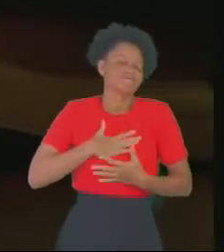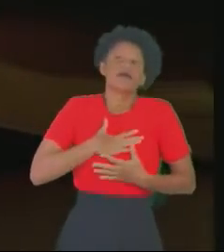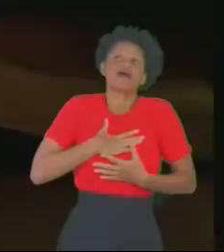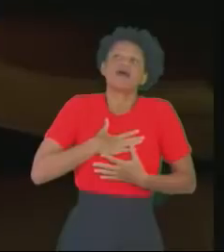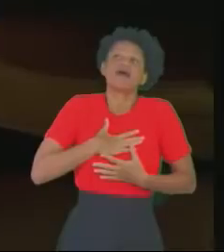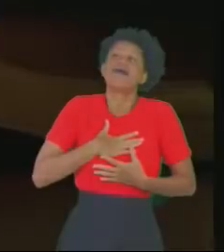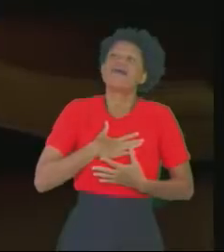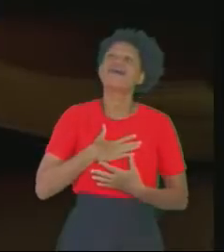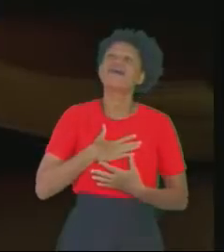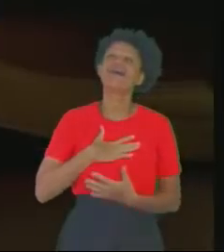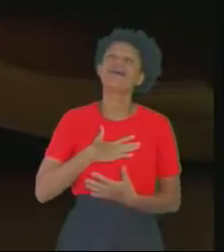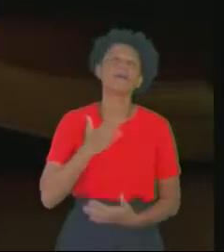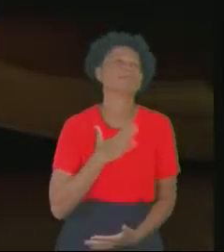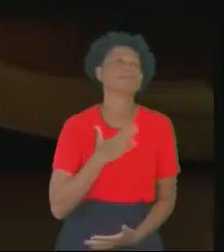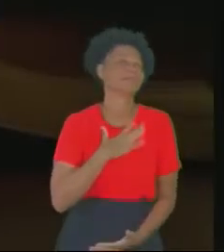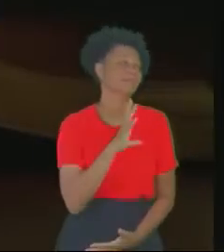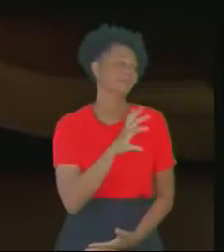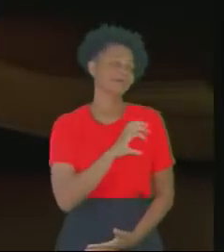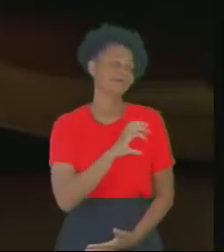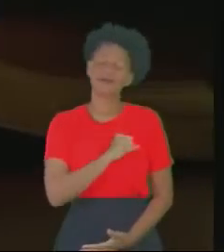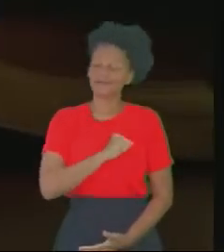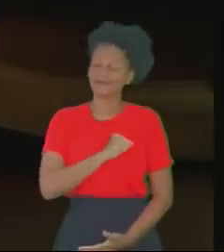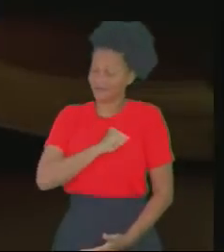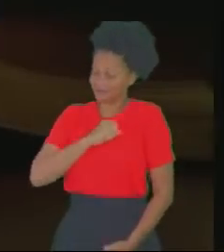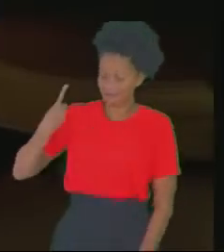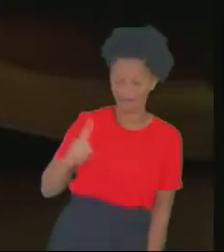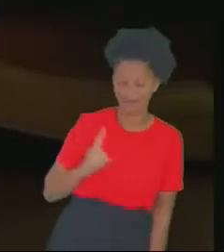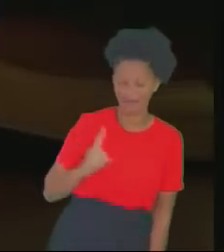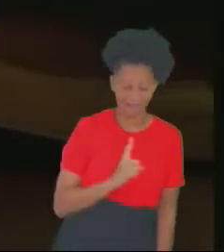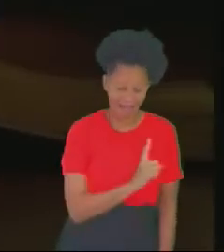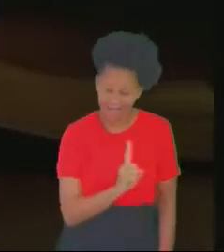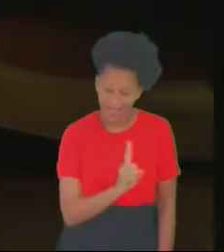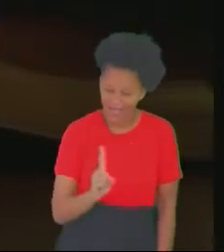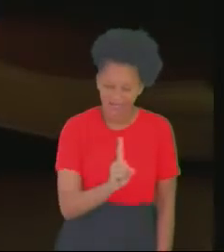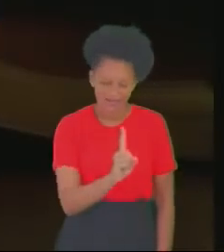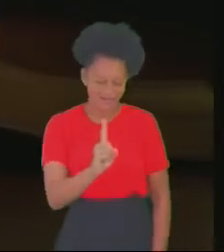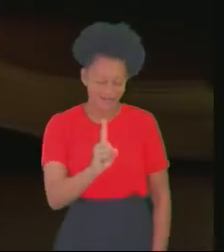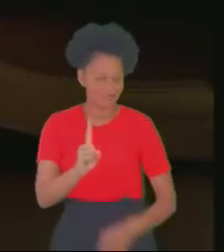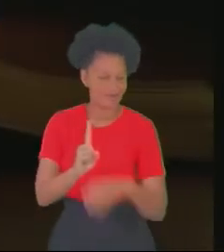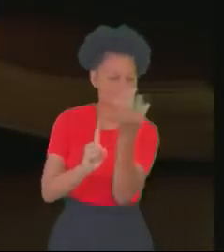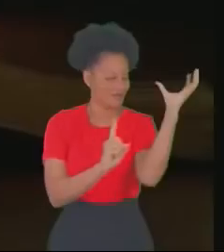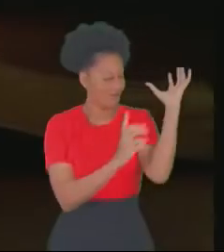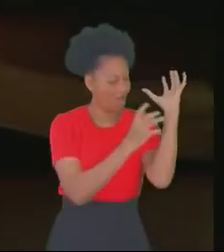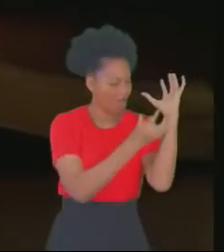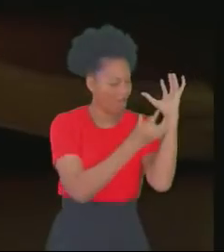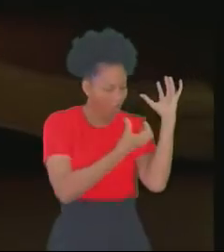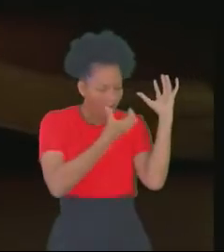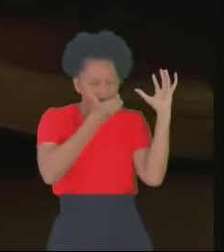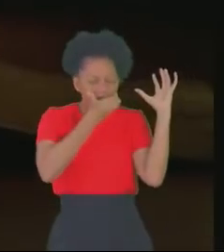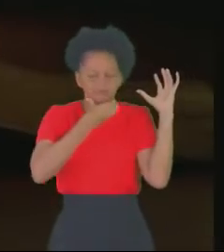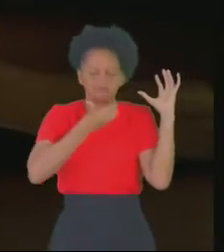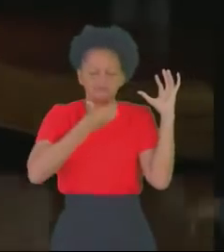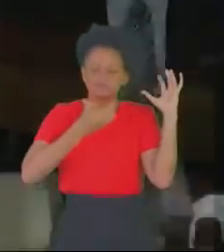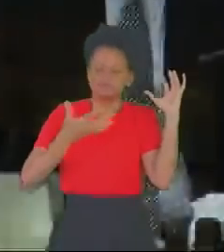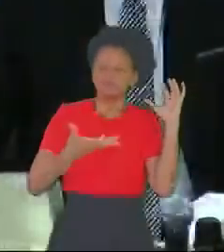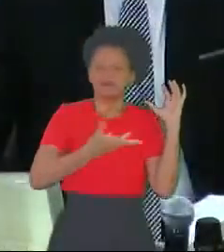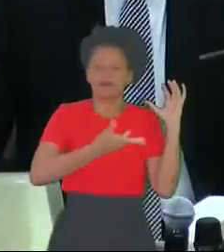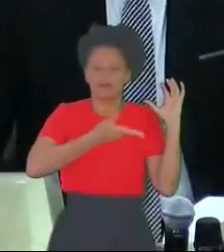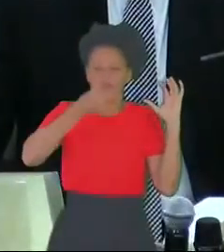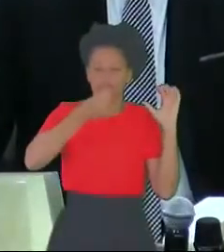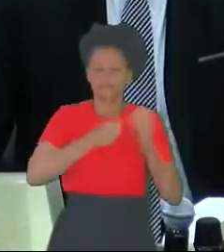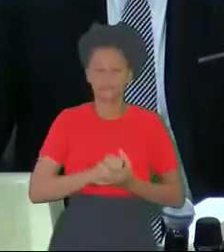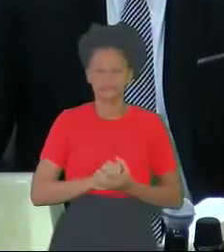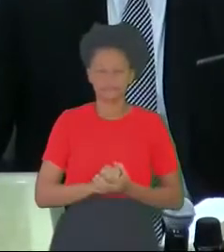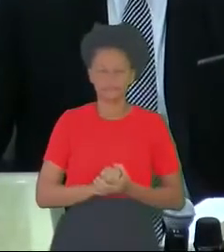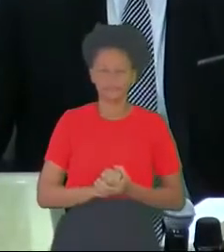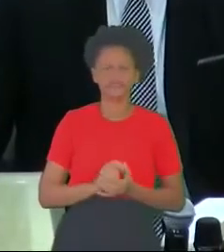o meu amado para o seu jardim, e comesse os seus frutos excelentes. Amém. Quem é a